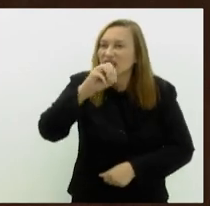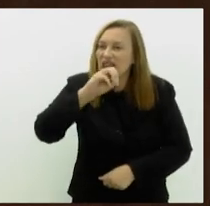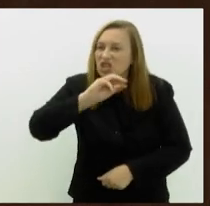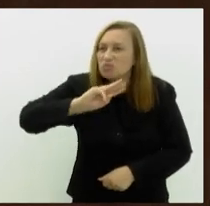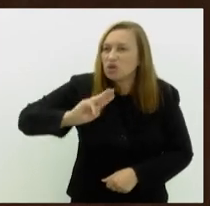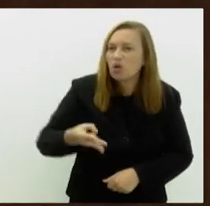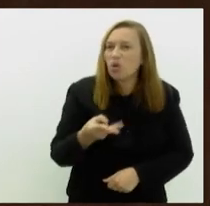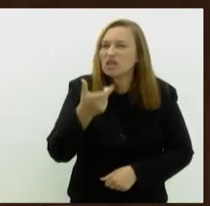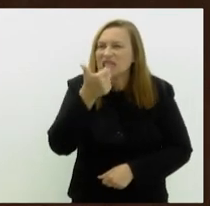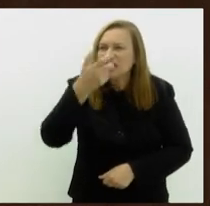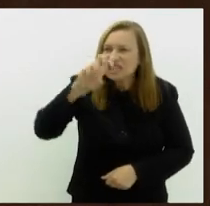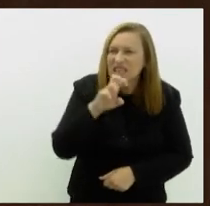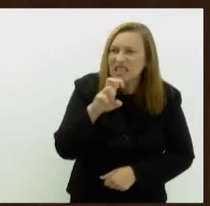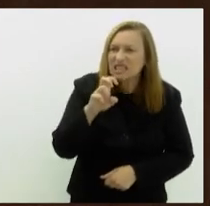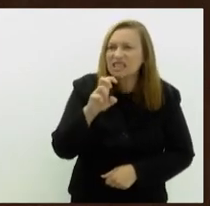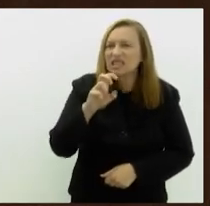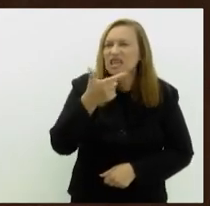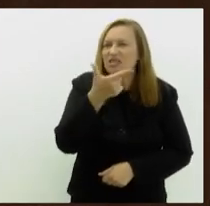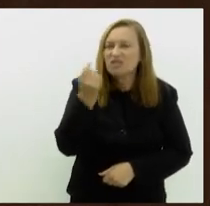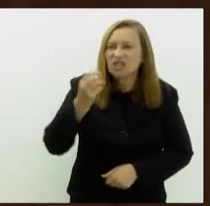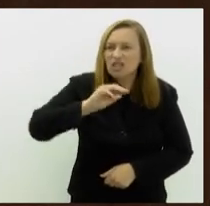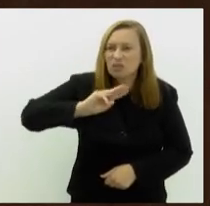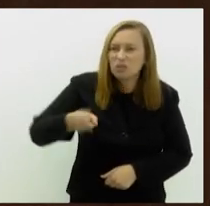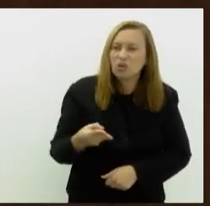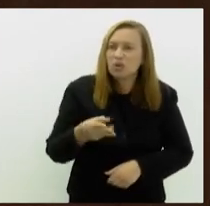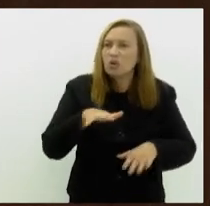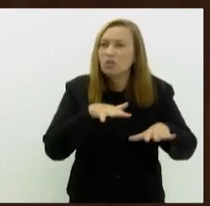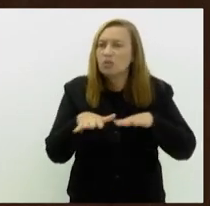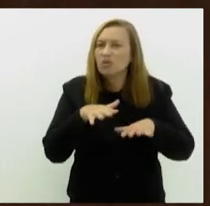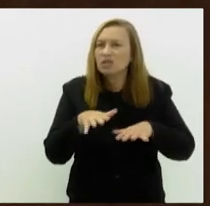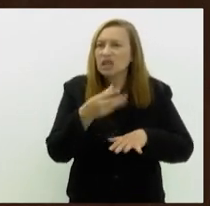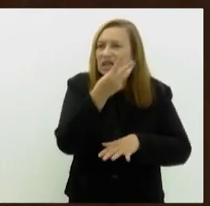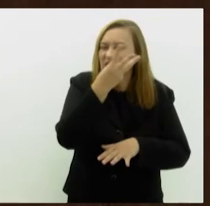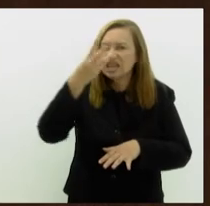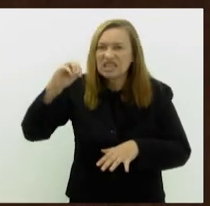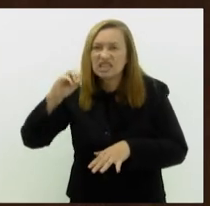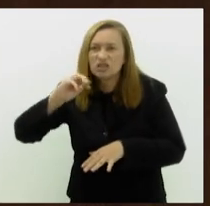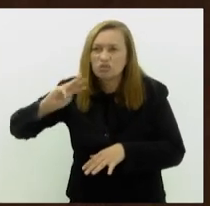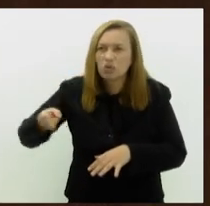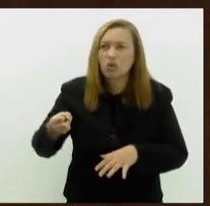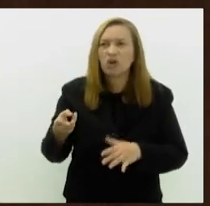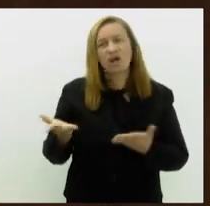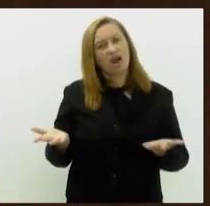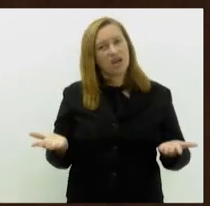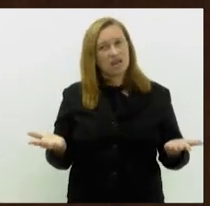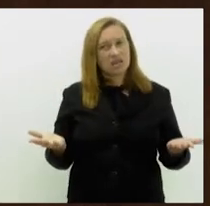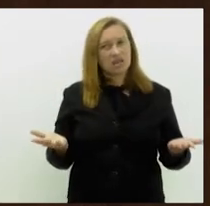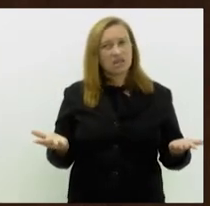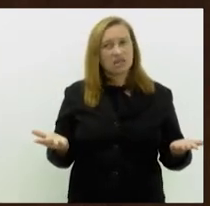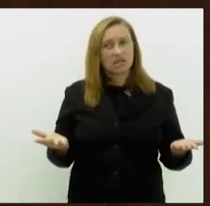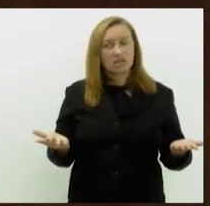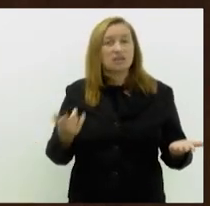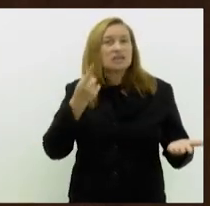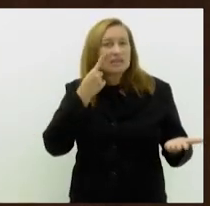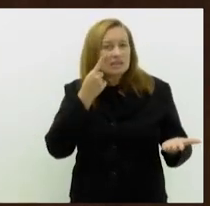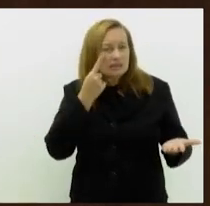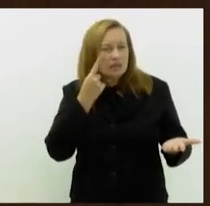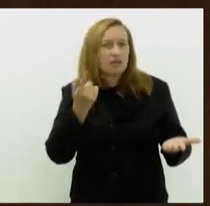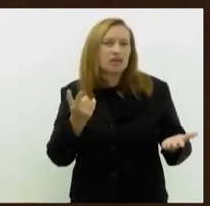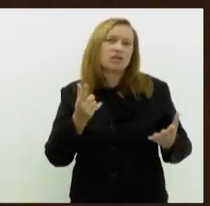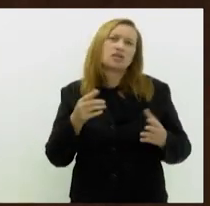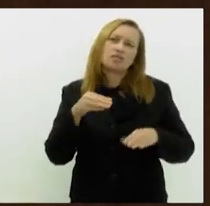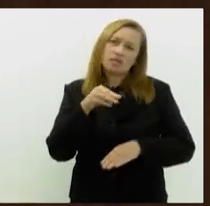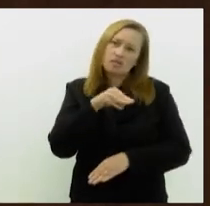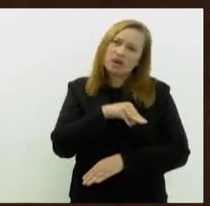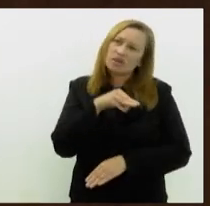10, 15, 20 milhões para movimentar 300, Aí é uma questão quase de lógica e de matemática.